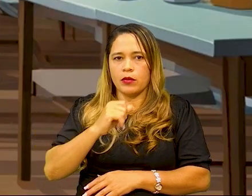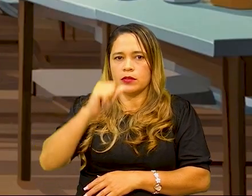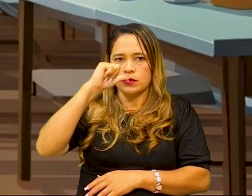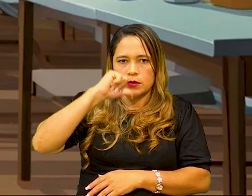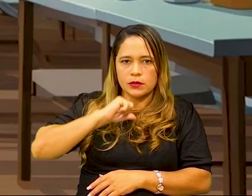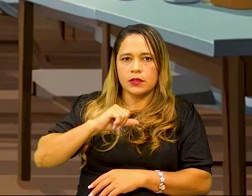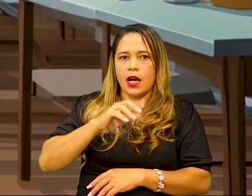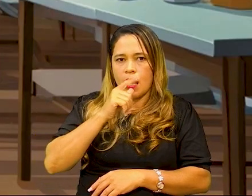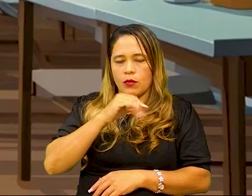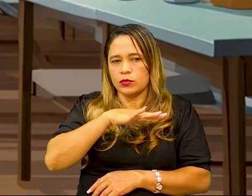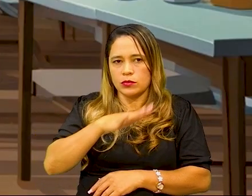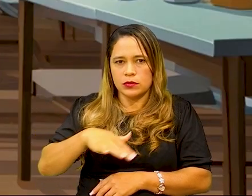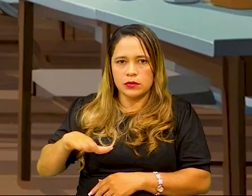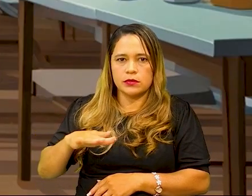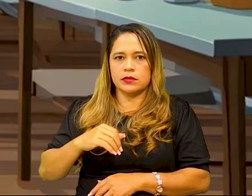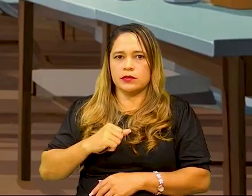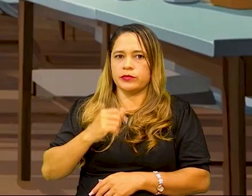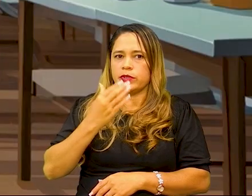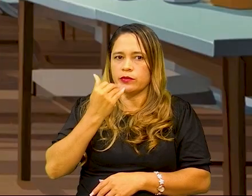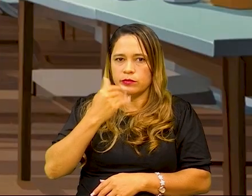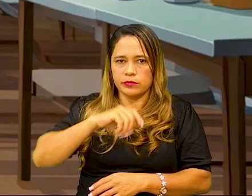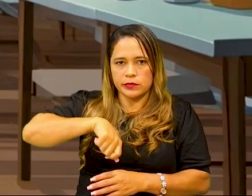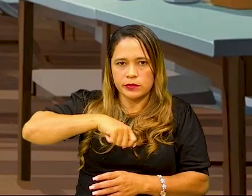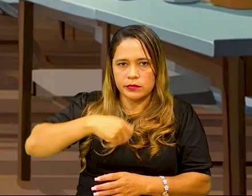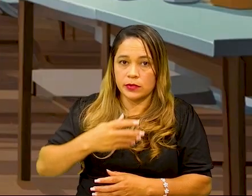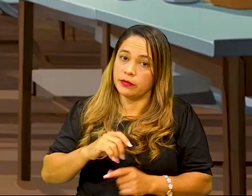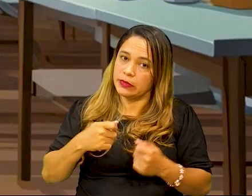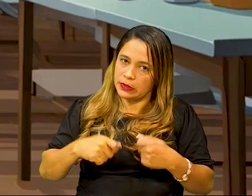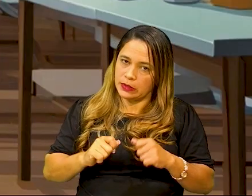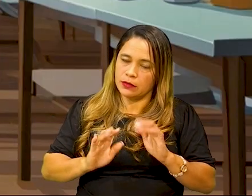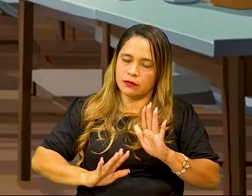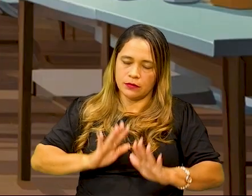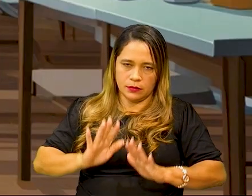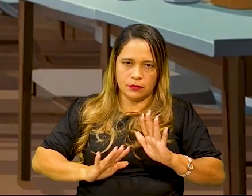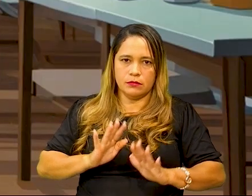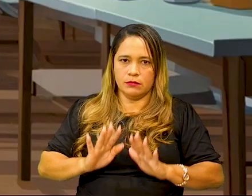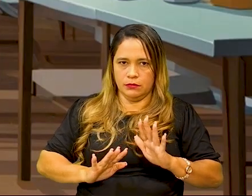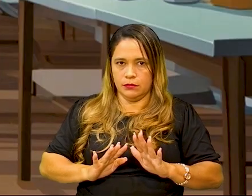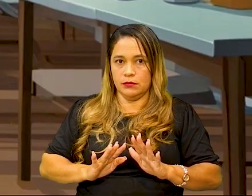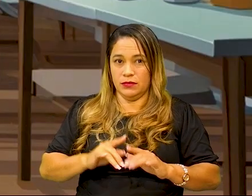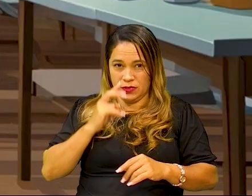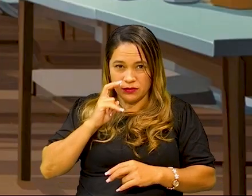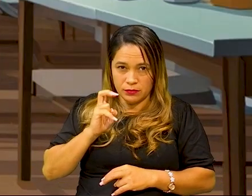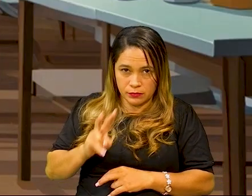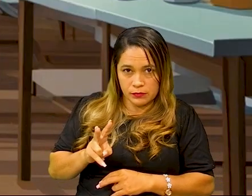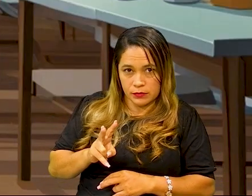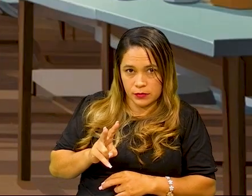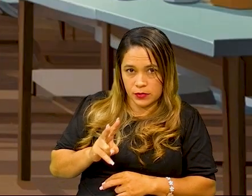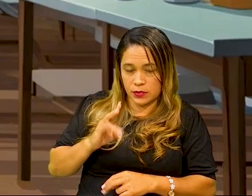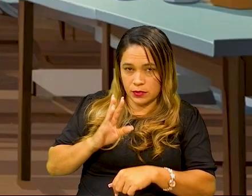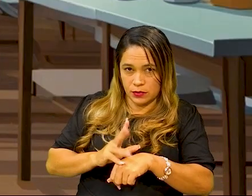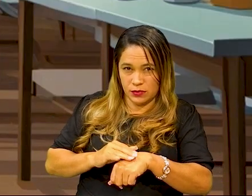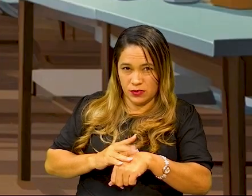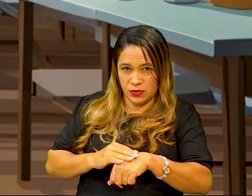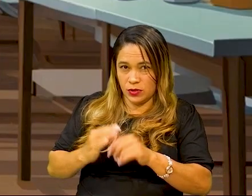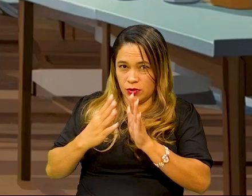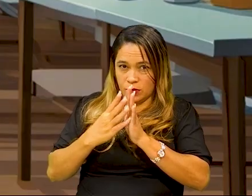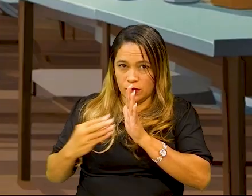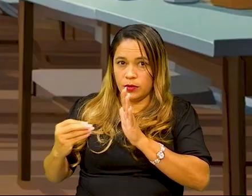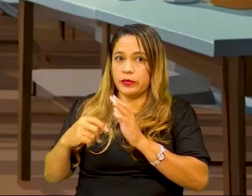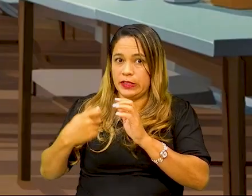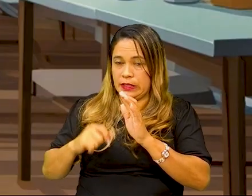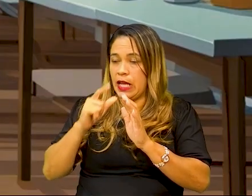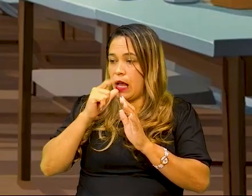água do rio é usada para fazer o alimento. A gente tem que tomar muito cuidado, porque como você acabou de ver, o que faz a doença ser transmitida é a água e o